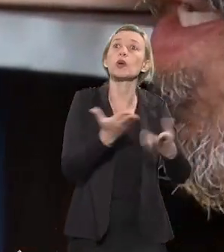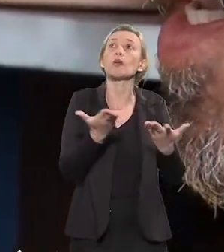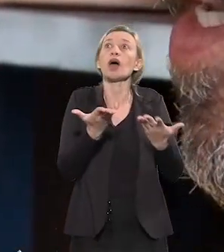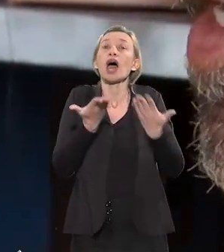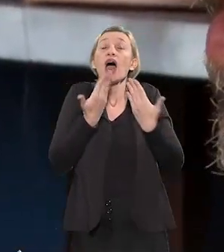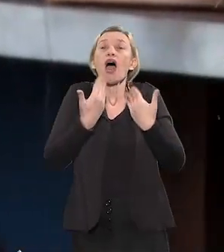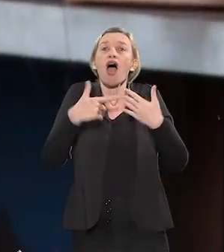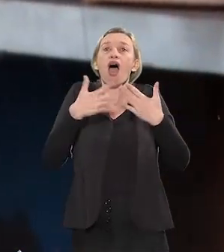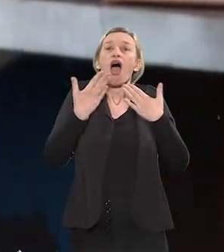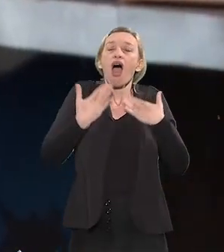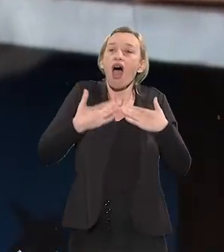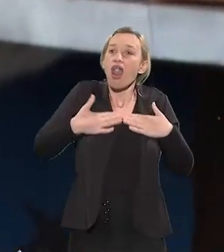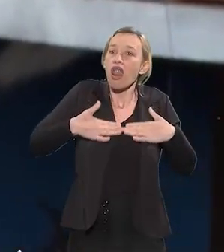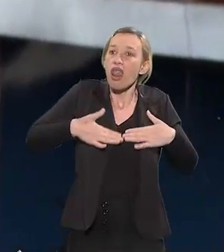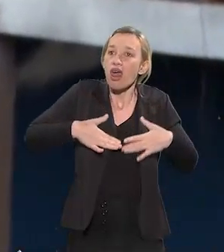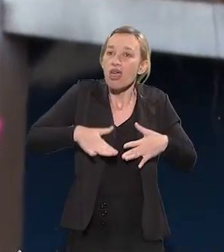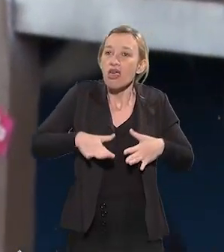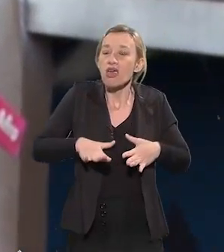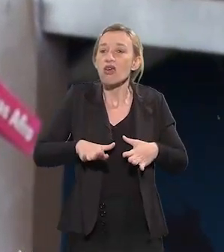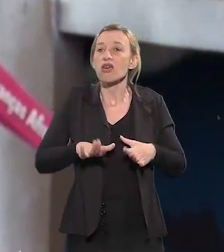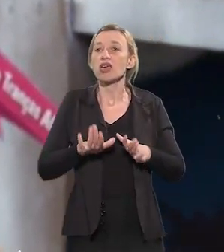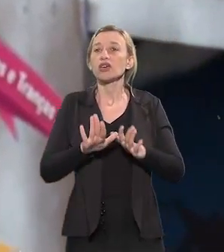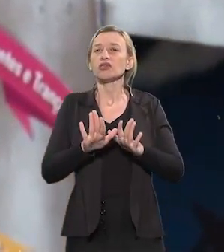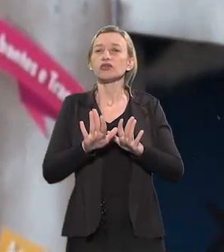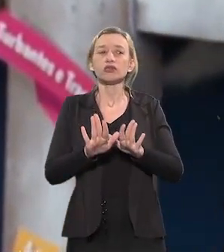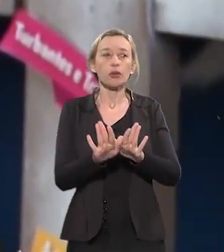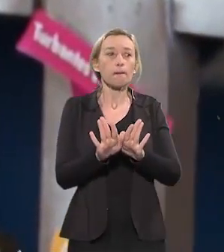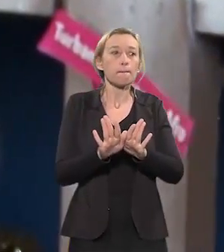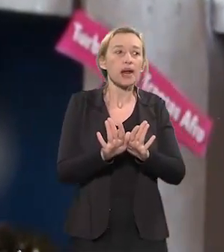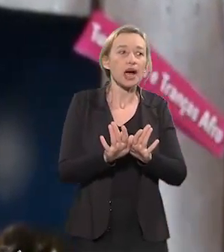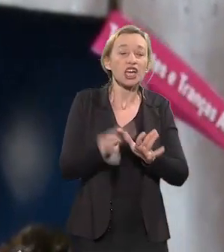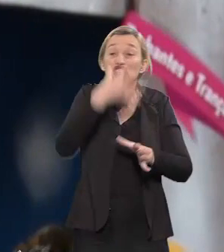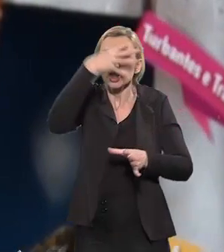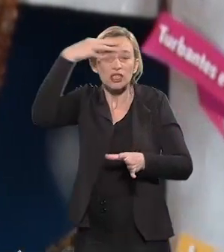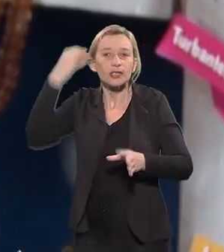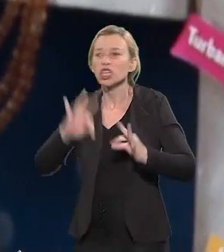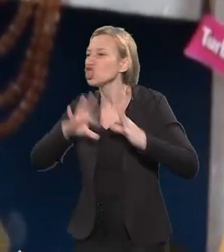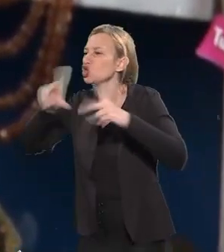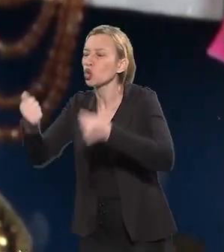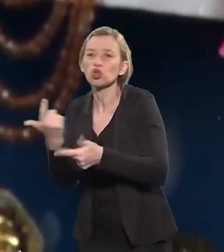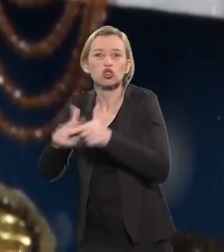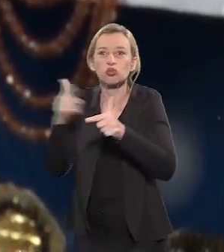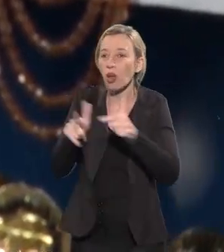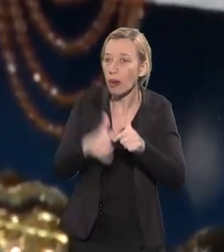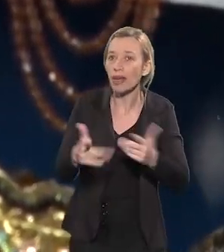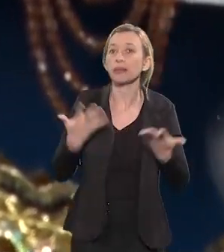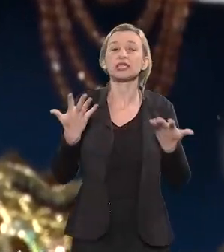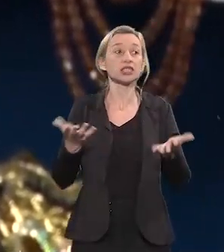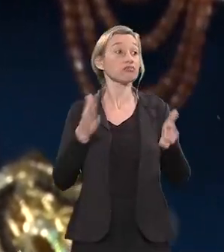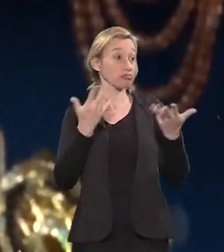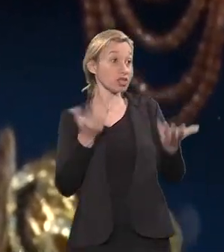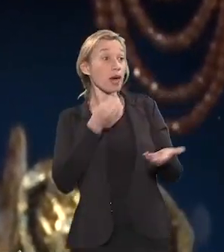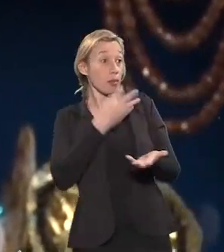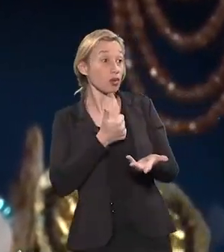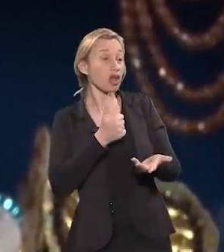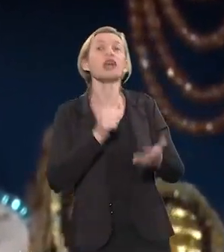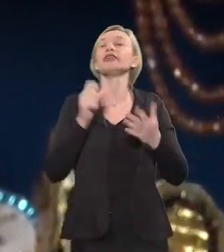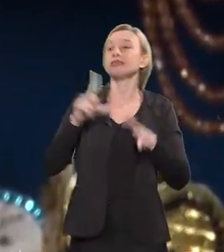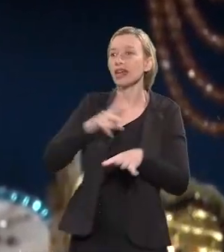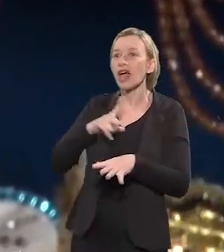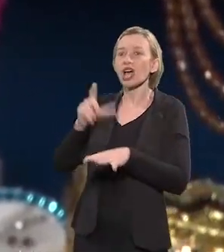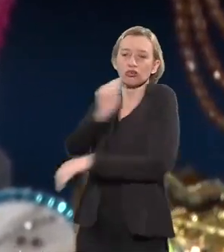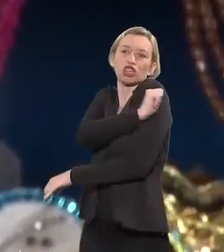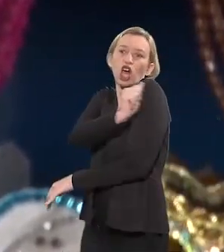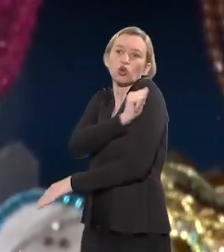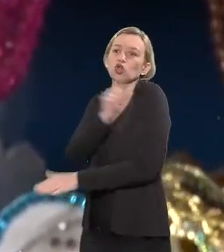como um subterfúgio, como uma maneira, né, de esquecer de tudo isso e que anda acontecendo. Funciona muito isso, né? Nossa, a gente tem